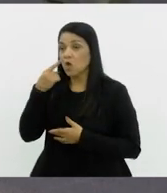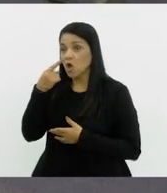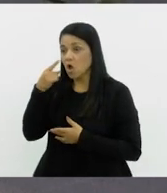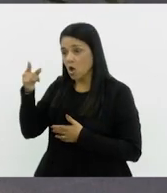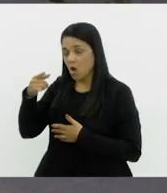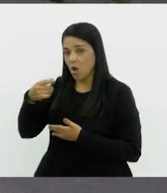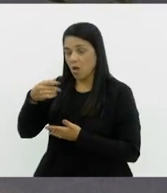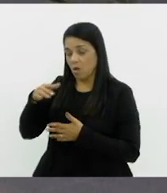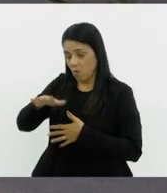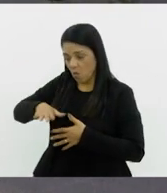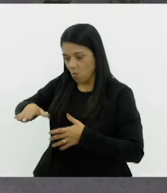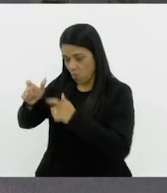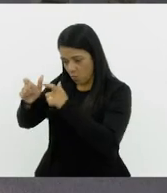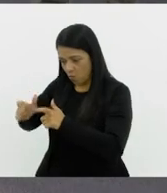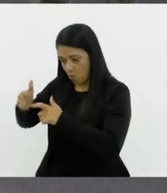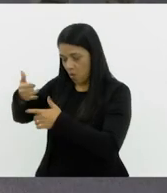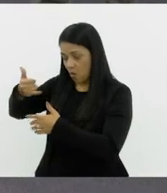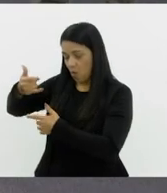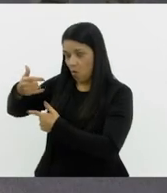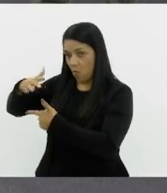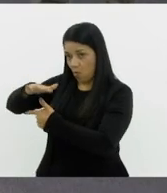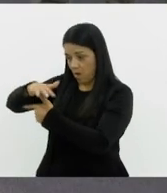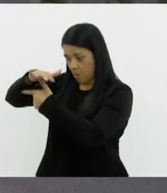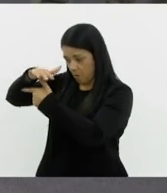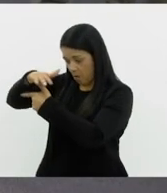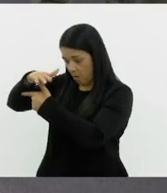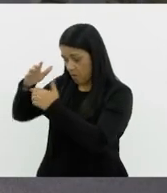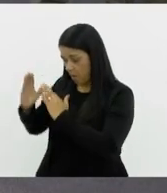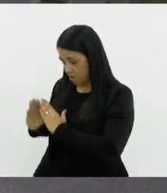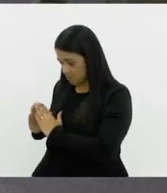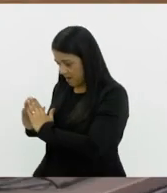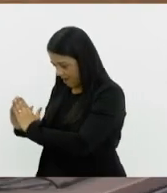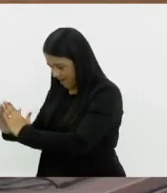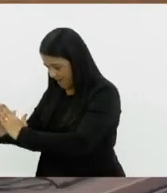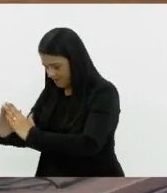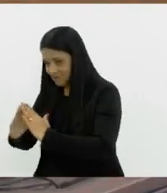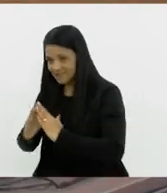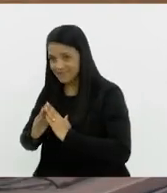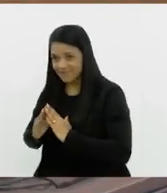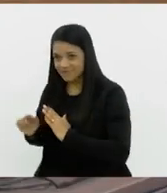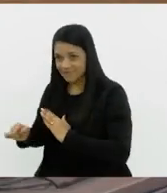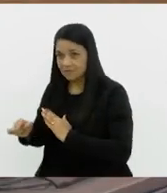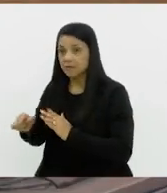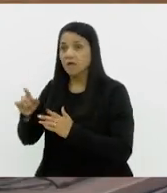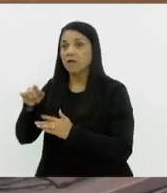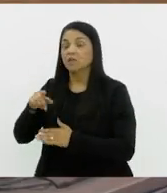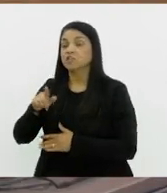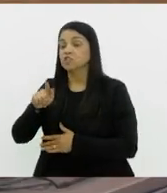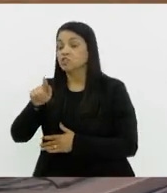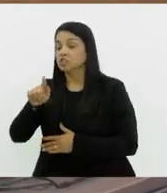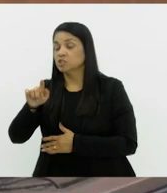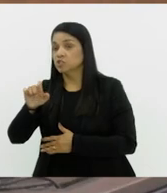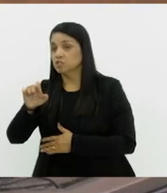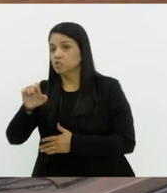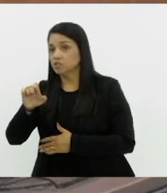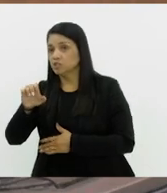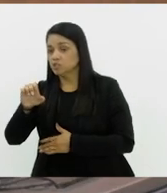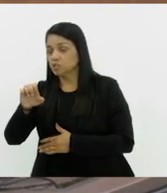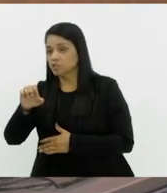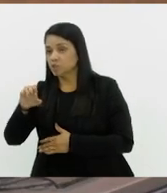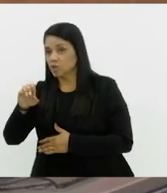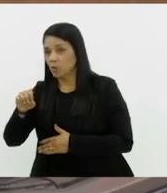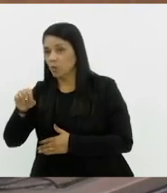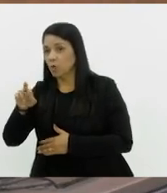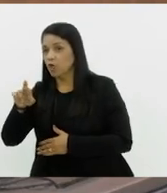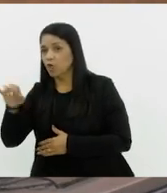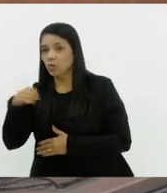heliponto e as casinhas embaixo. A minha sugestão é que a GeoRio seja consultada, porque este morro, eu não sei